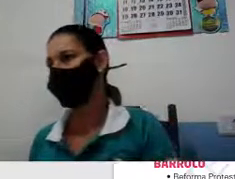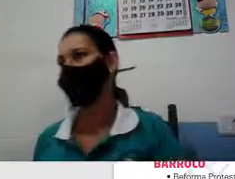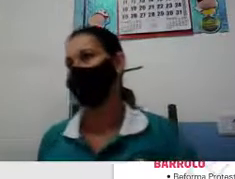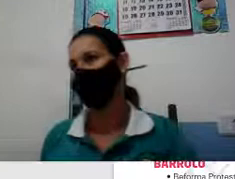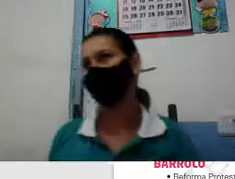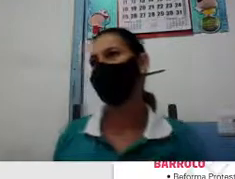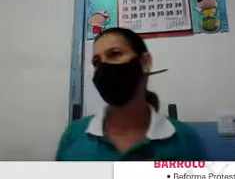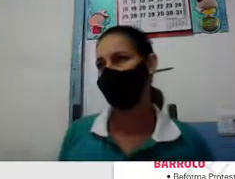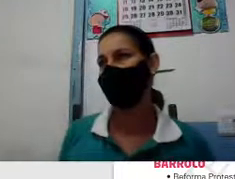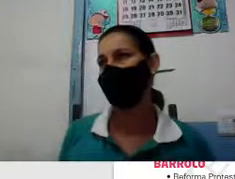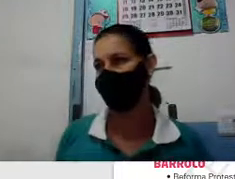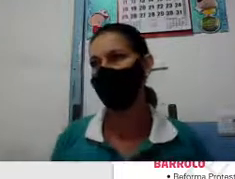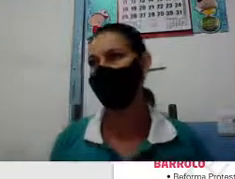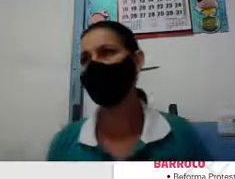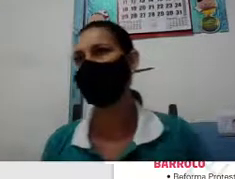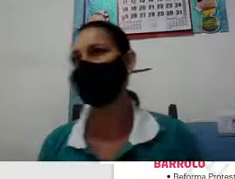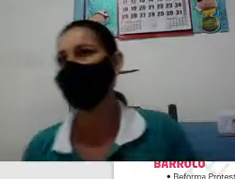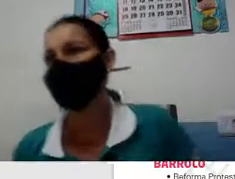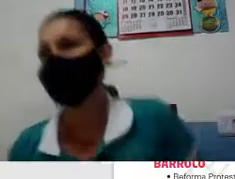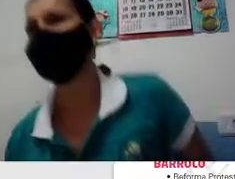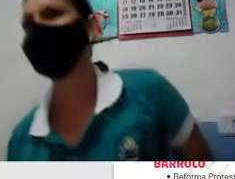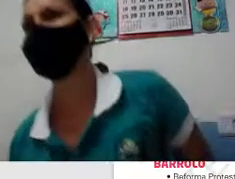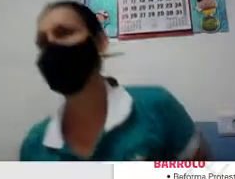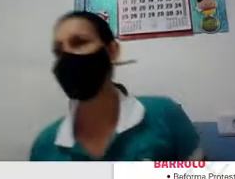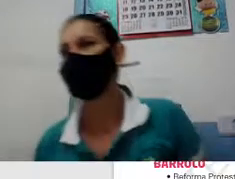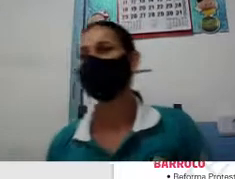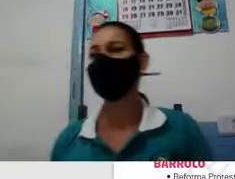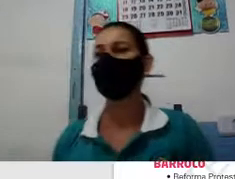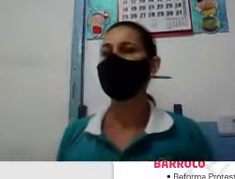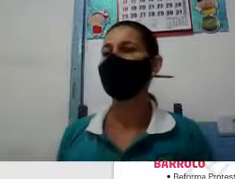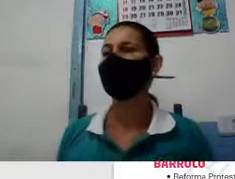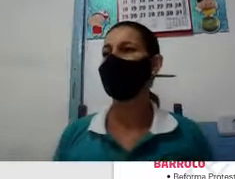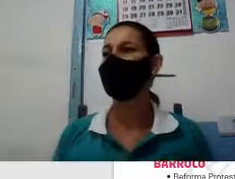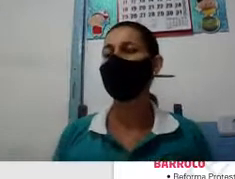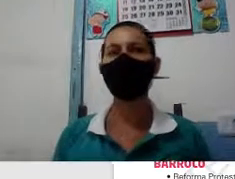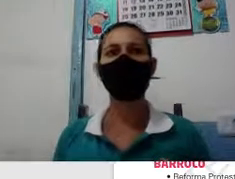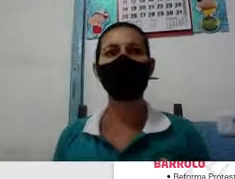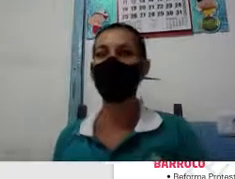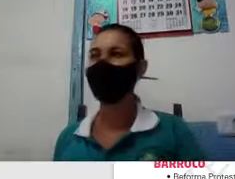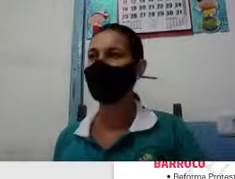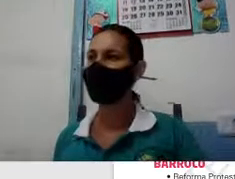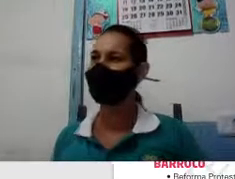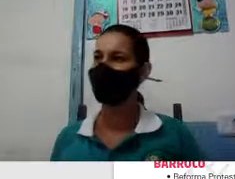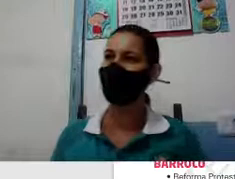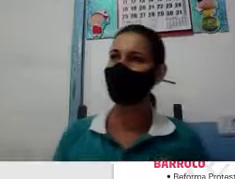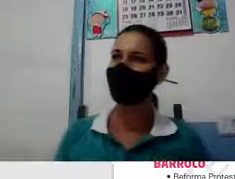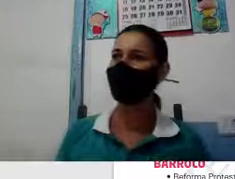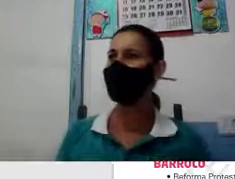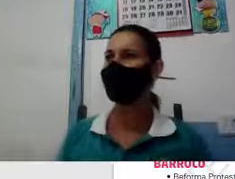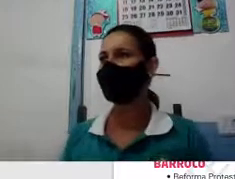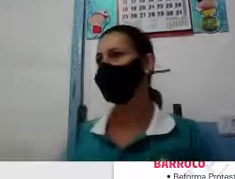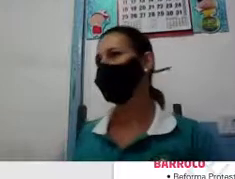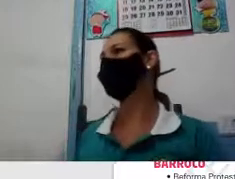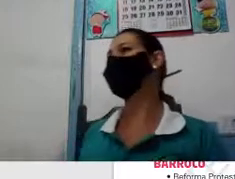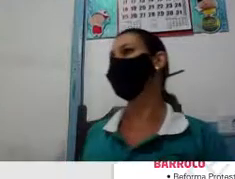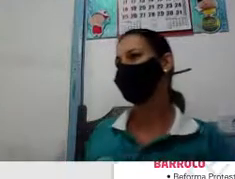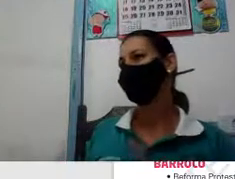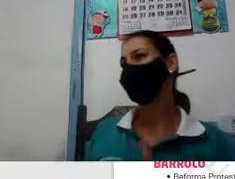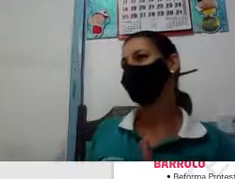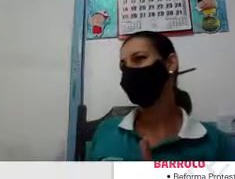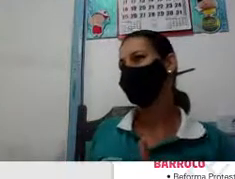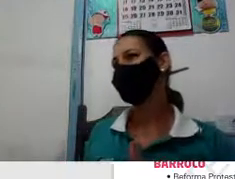era algo que era pregado, né? Então, se vivia mais assim: quem apoia a Igreja, quem não apoia. Quem apoia é bem visto, quem não